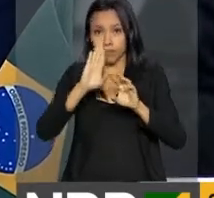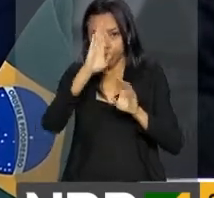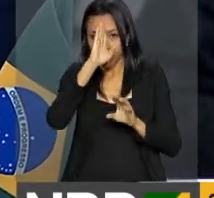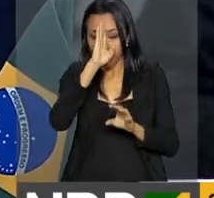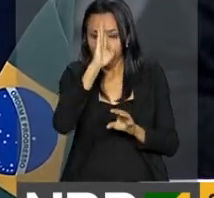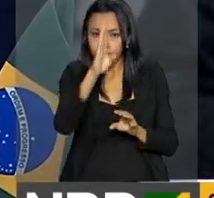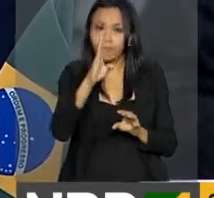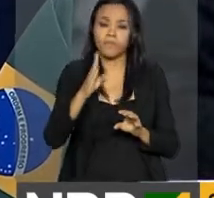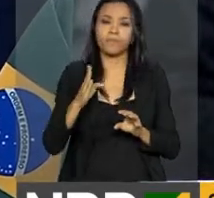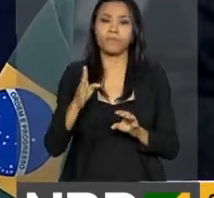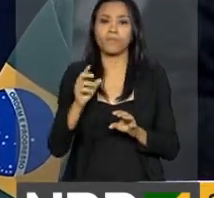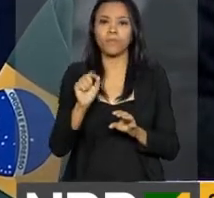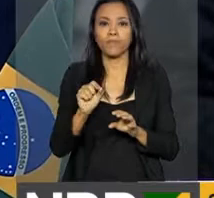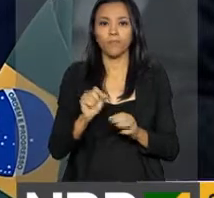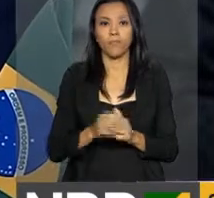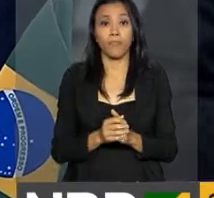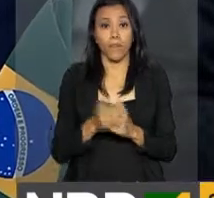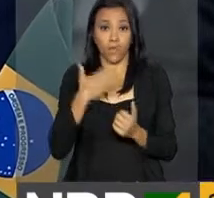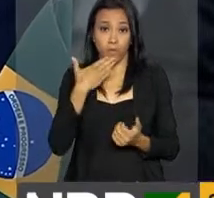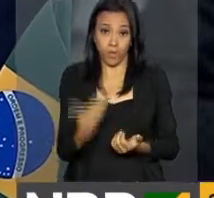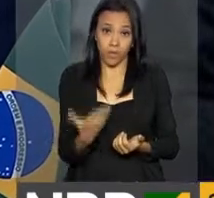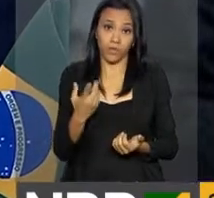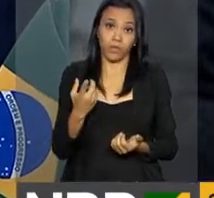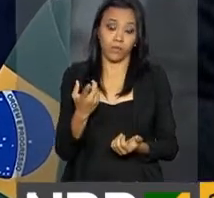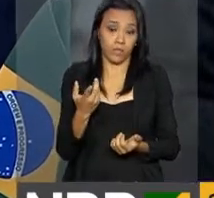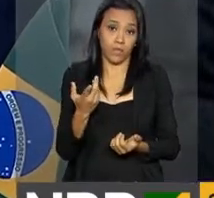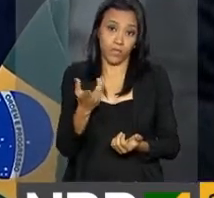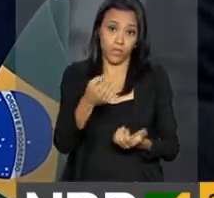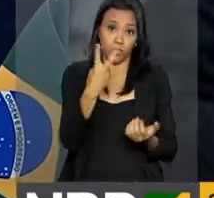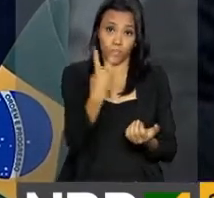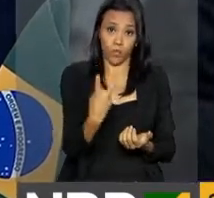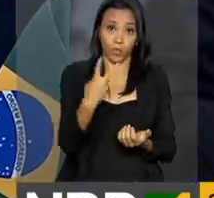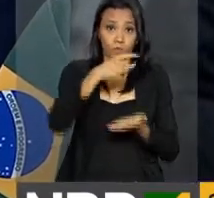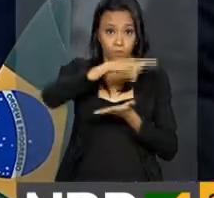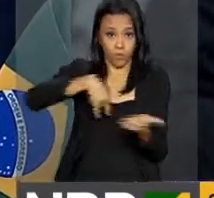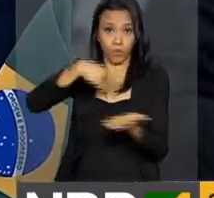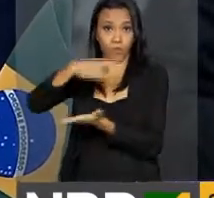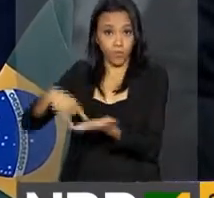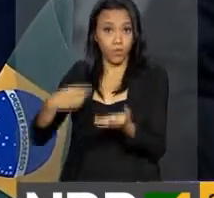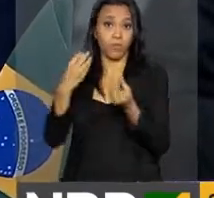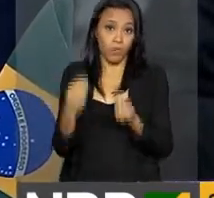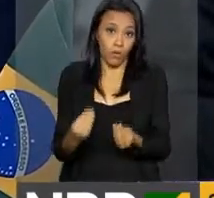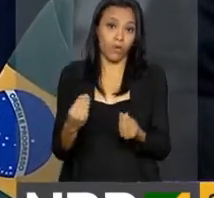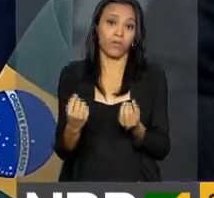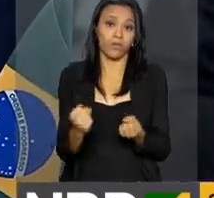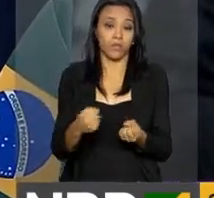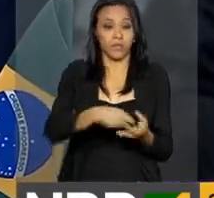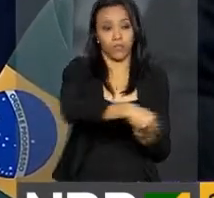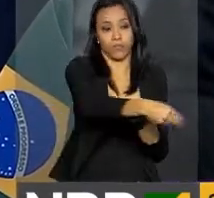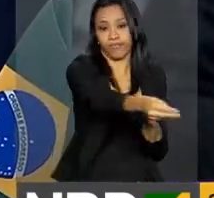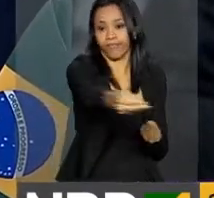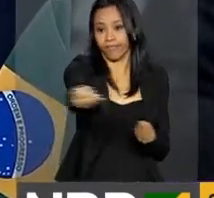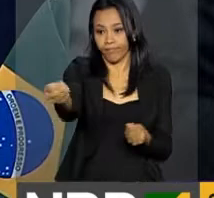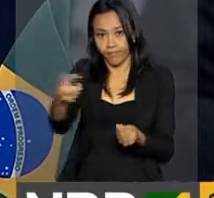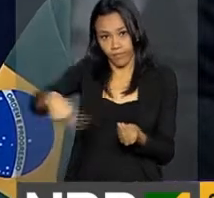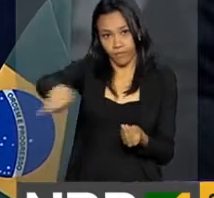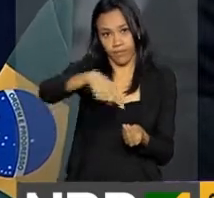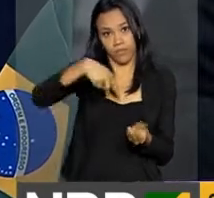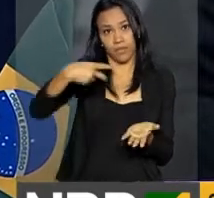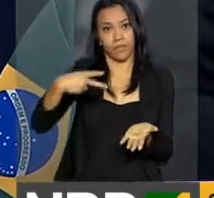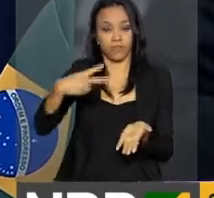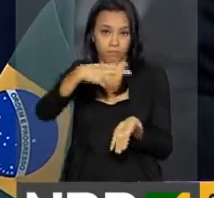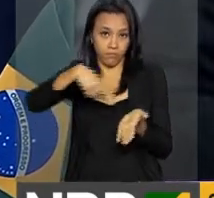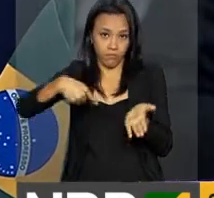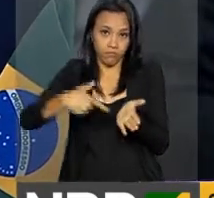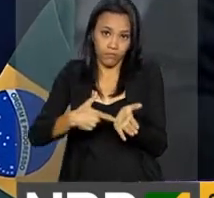por sucursal. Eu peço que estes dois documentos possam circular entre os colegas para